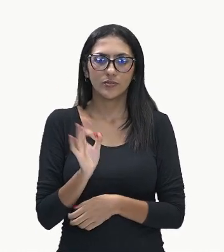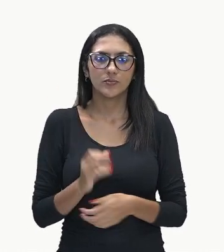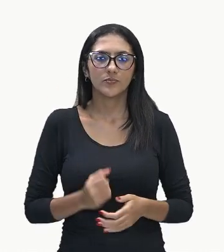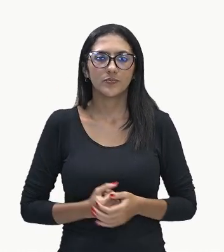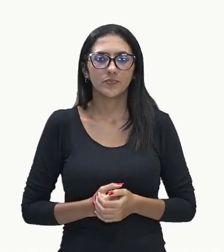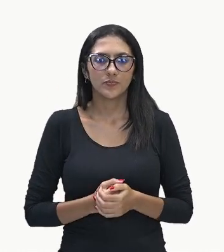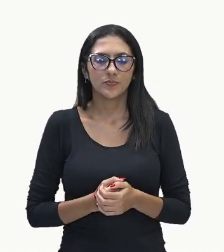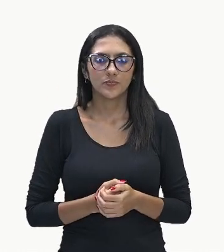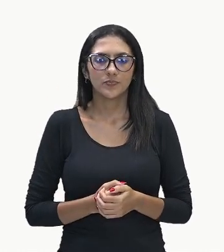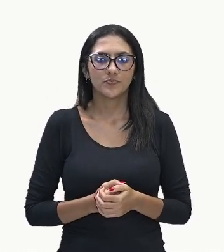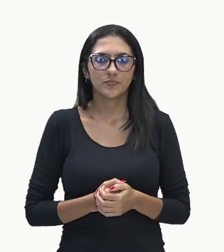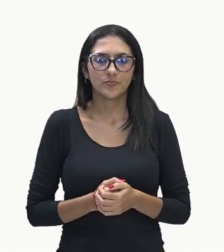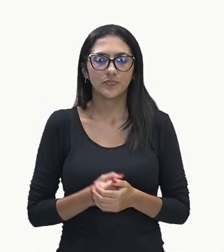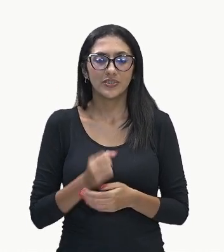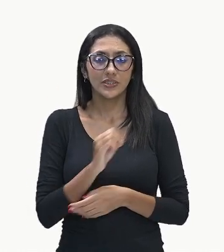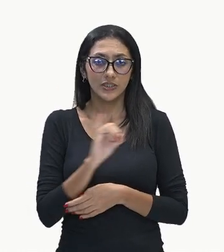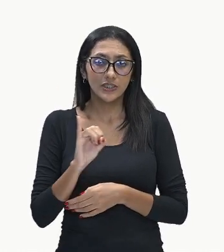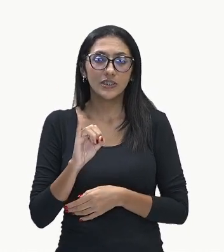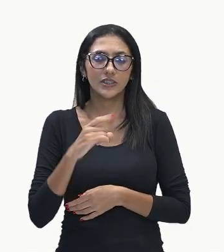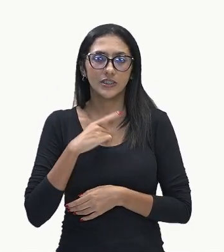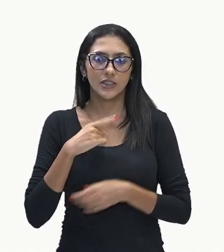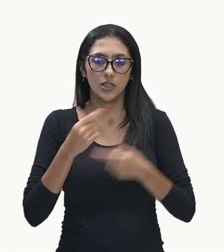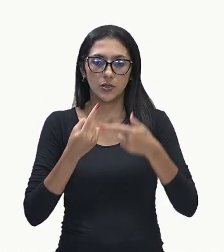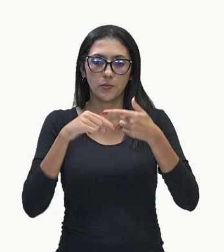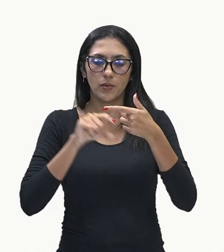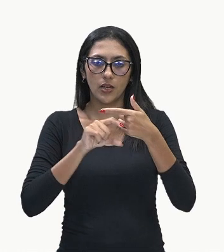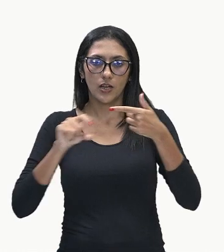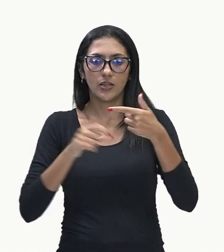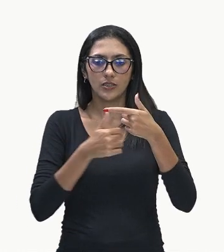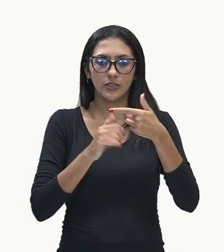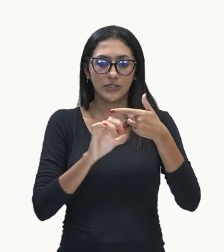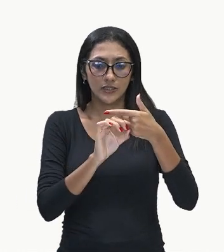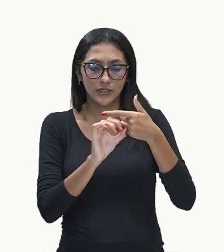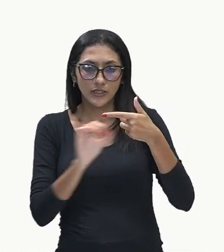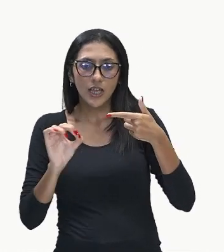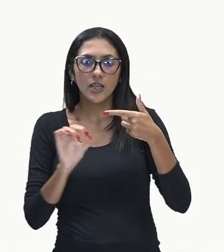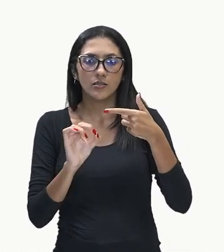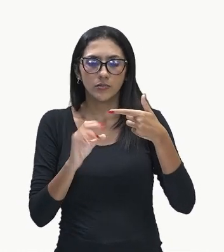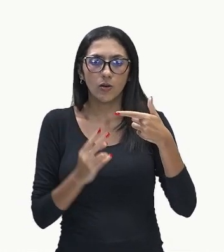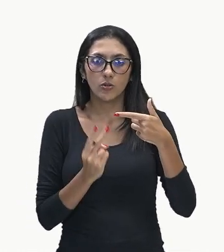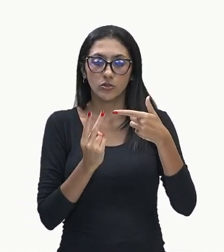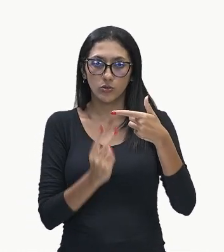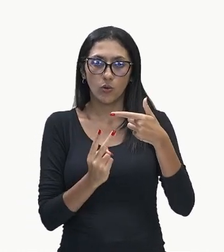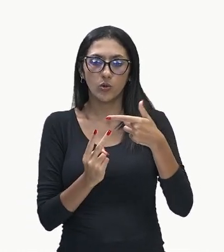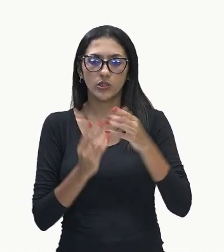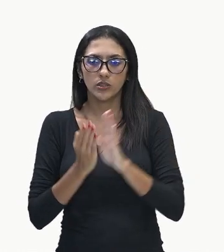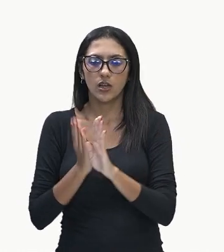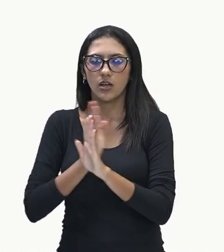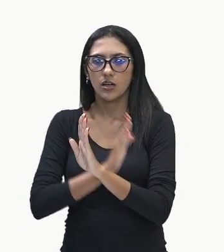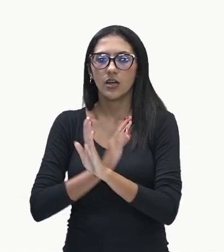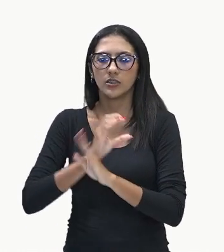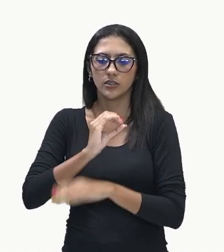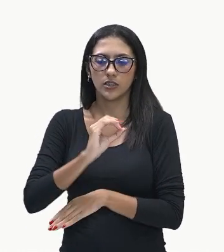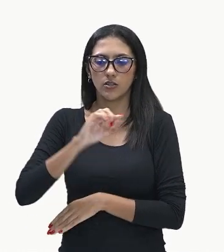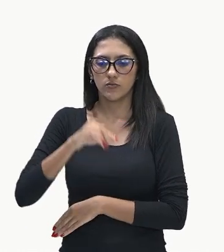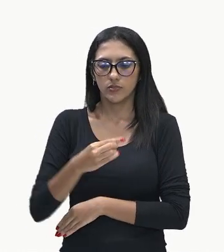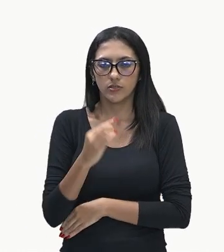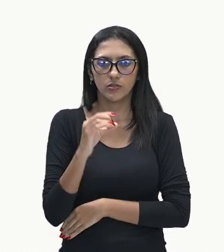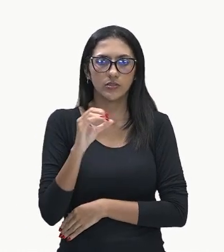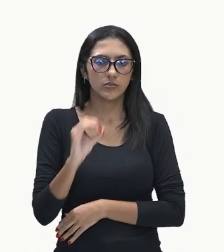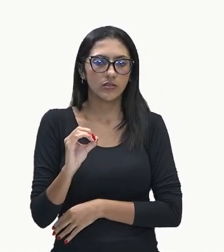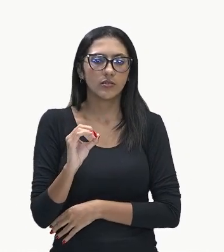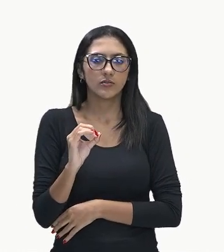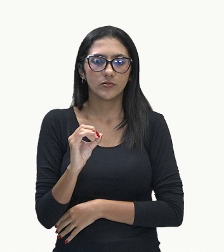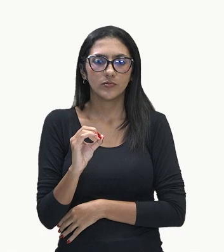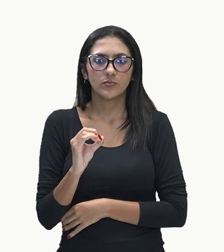zeros aqui no denominador, serão ali 2 casas decimais, 2 números após a vírgula. E se nós temos o